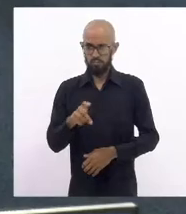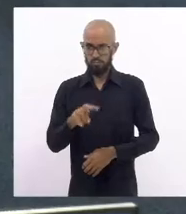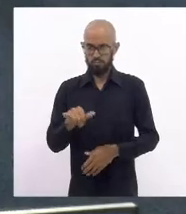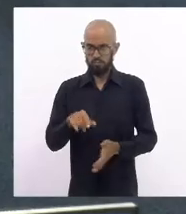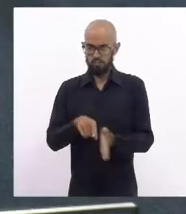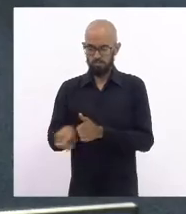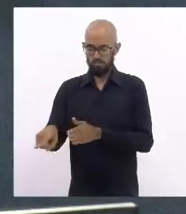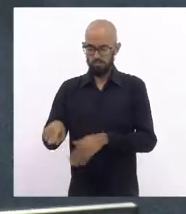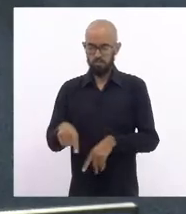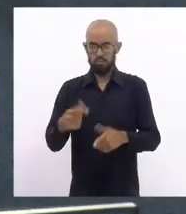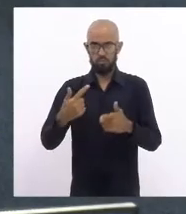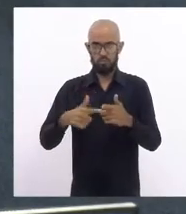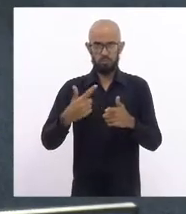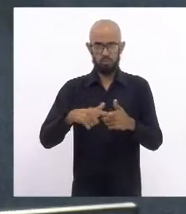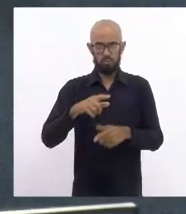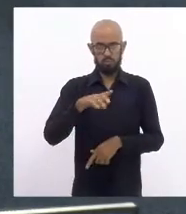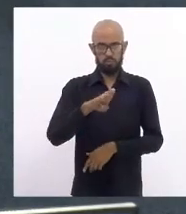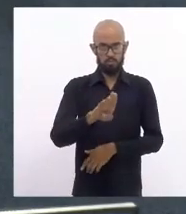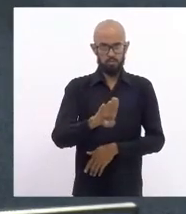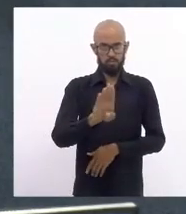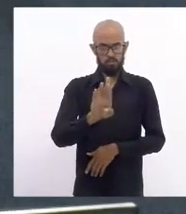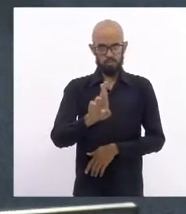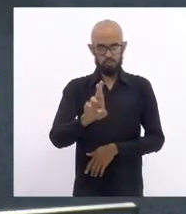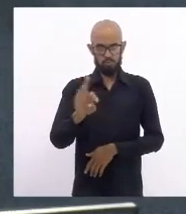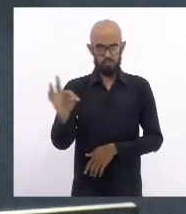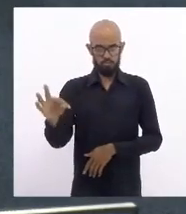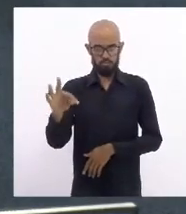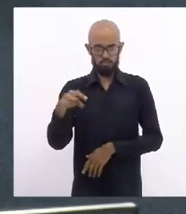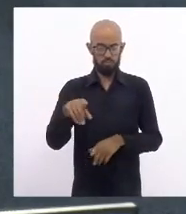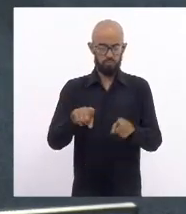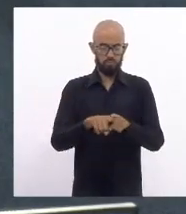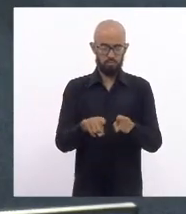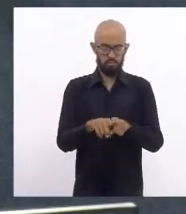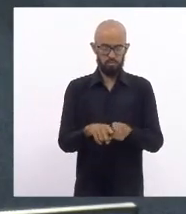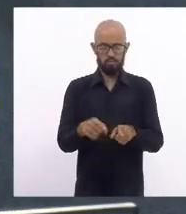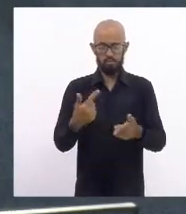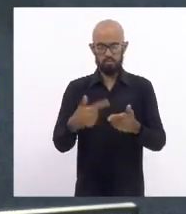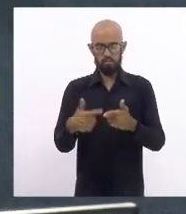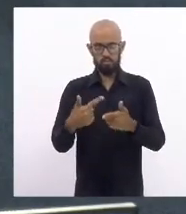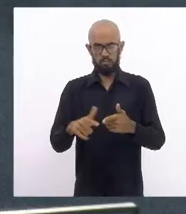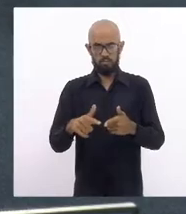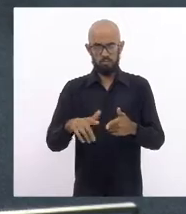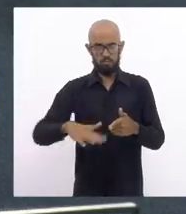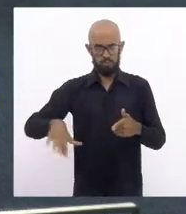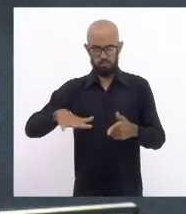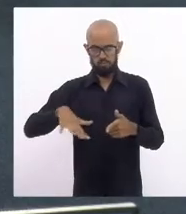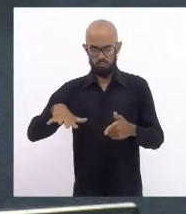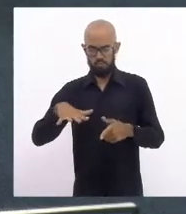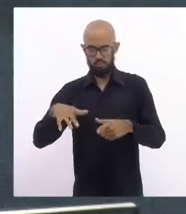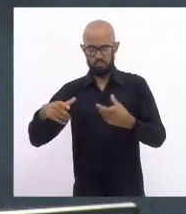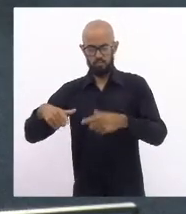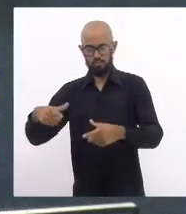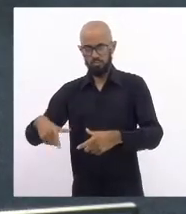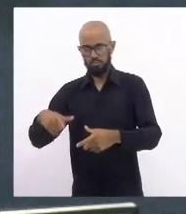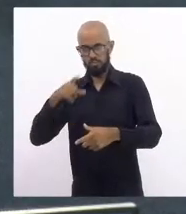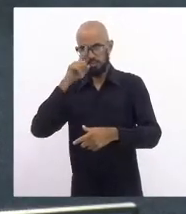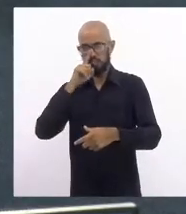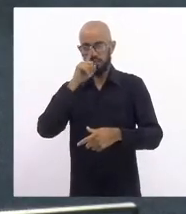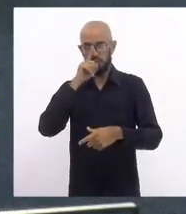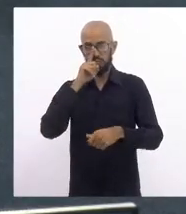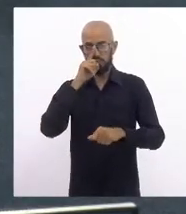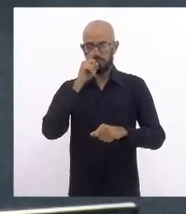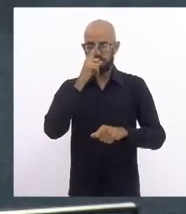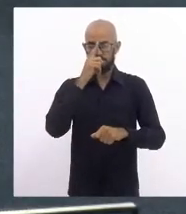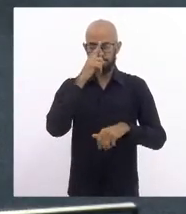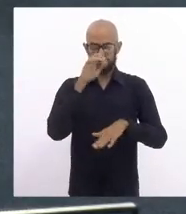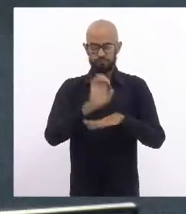BRT, desde os problemas relacionados aos espaços em situação de risco no estado do Rio de Janeiro.